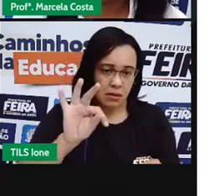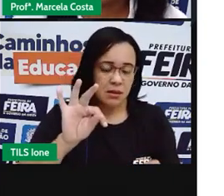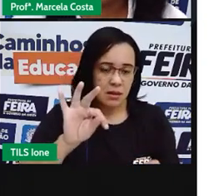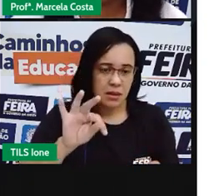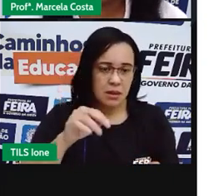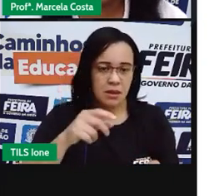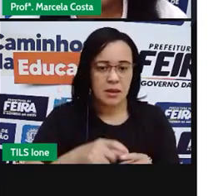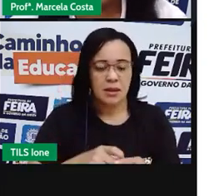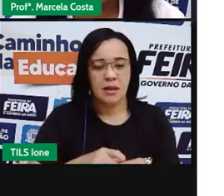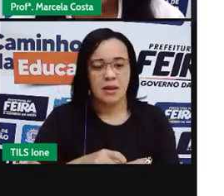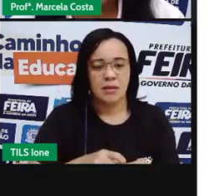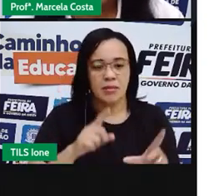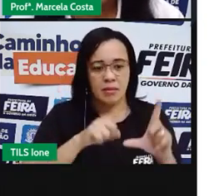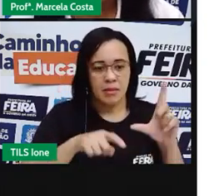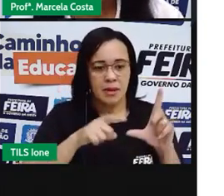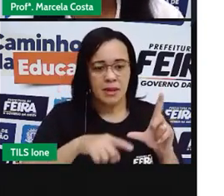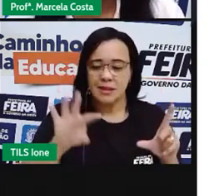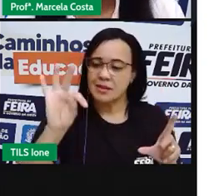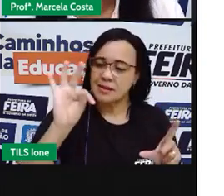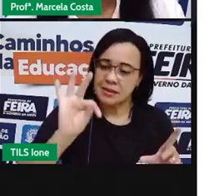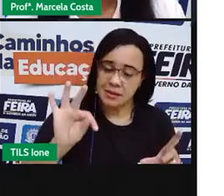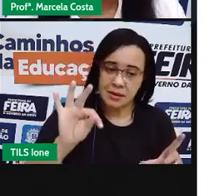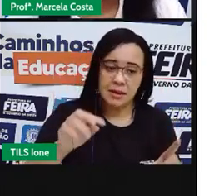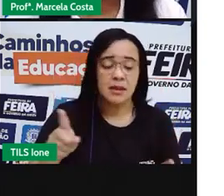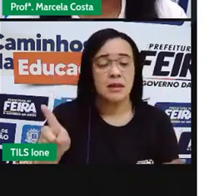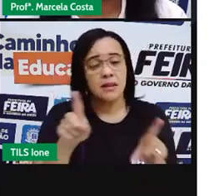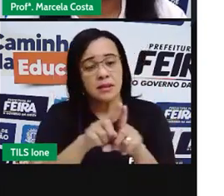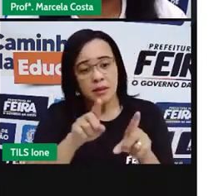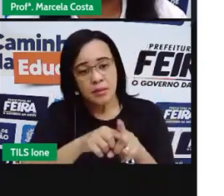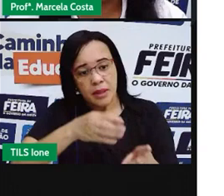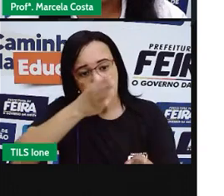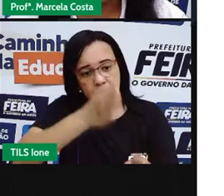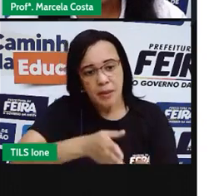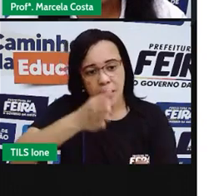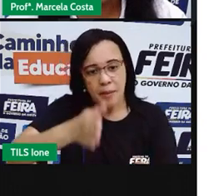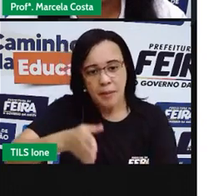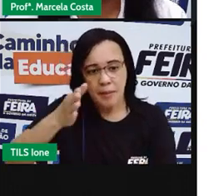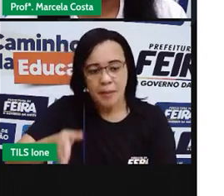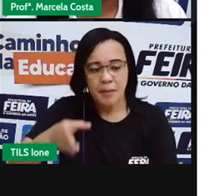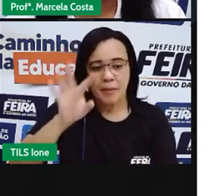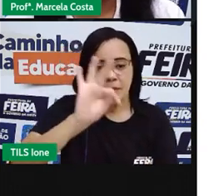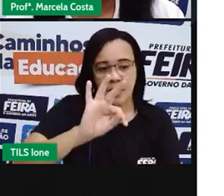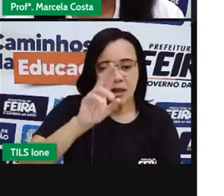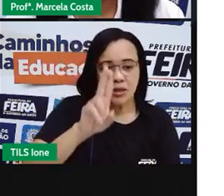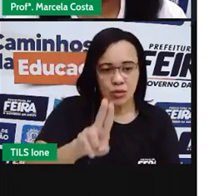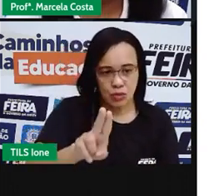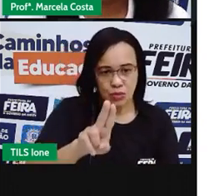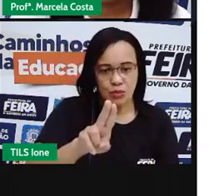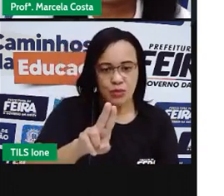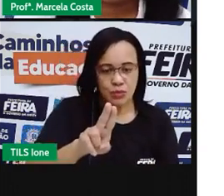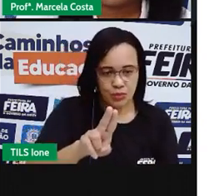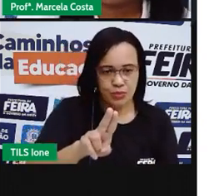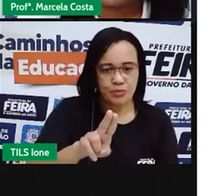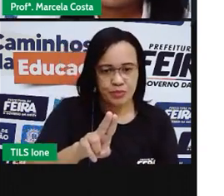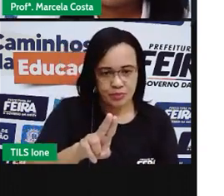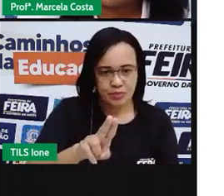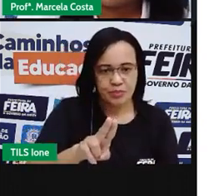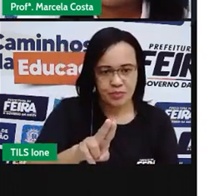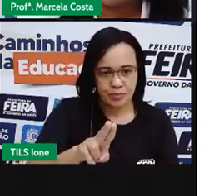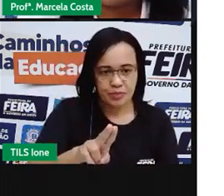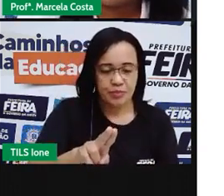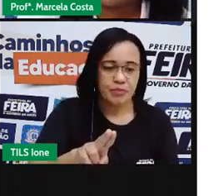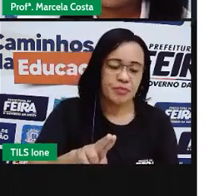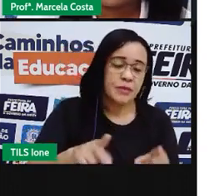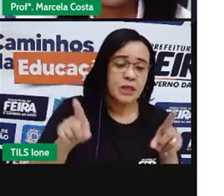vê também uma sílaba, né? A sílaba tu, que também tinha na palavra